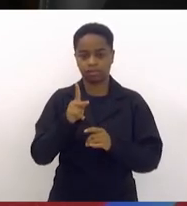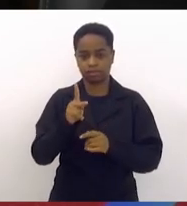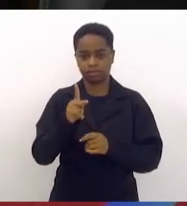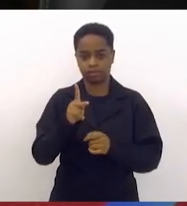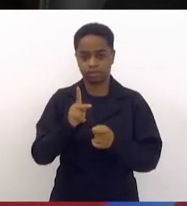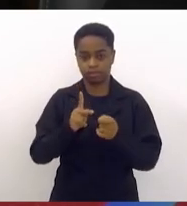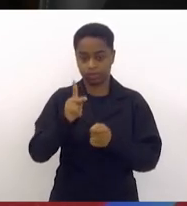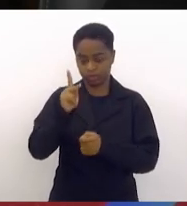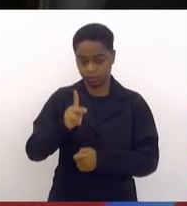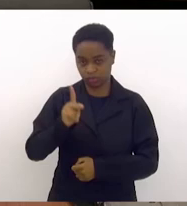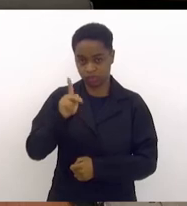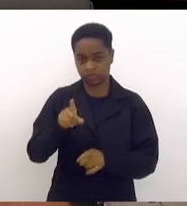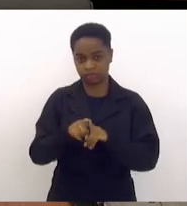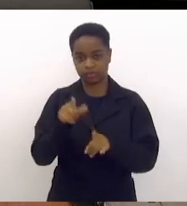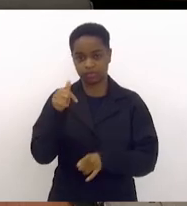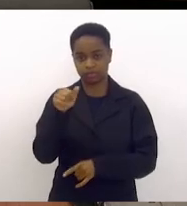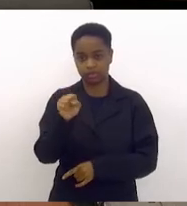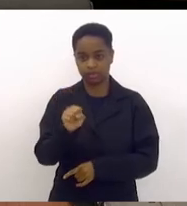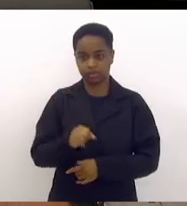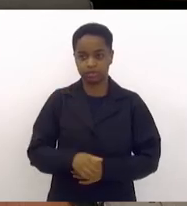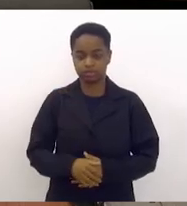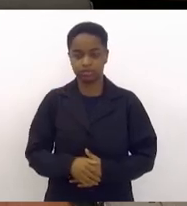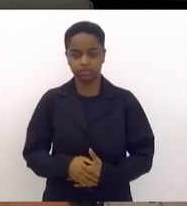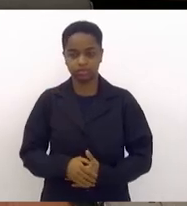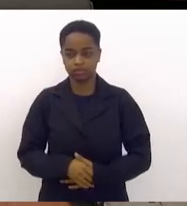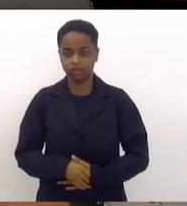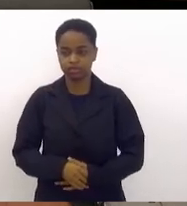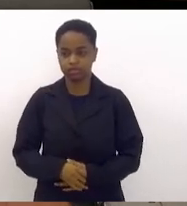obrigado tezeu valeu